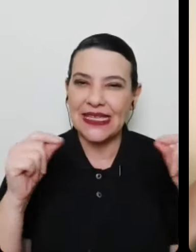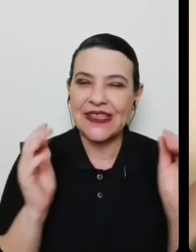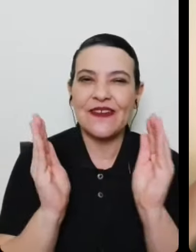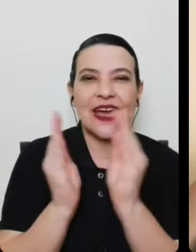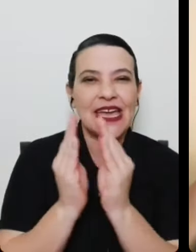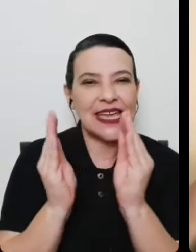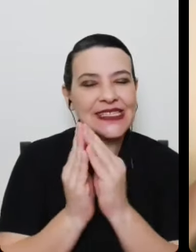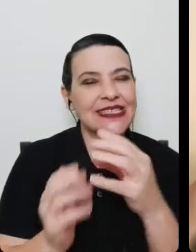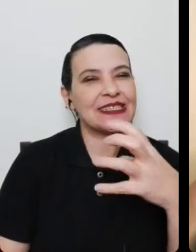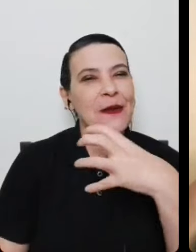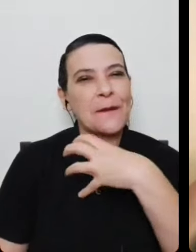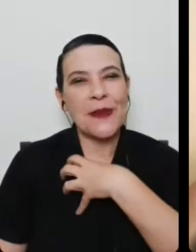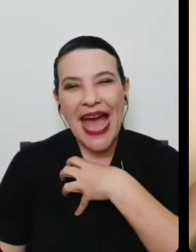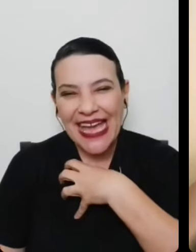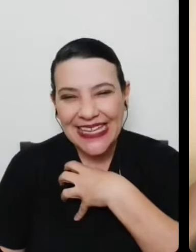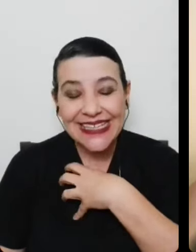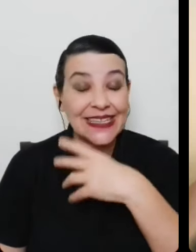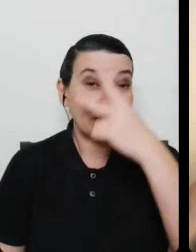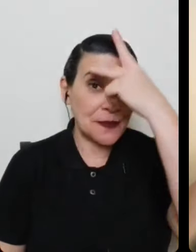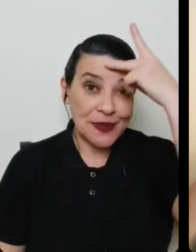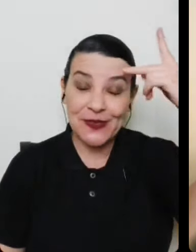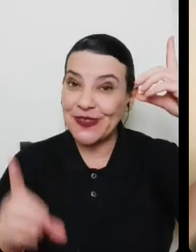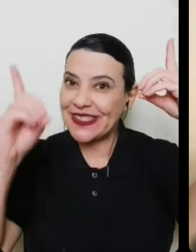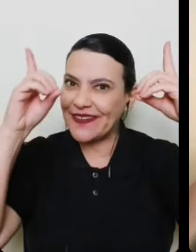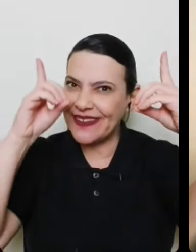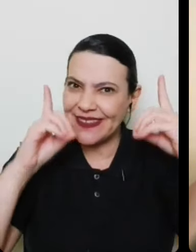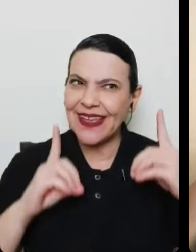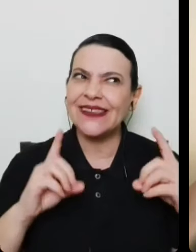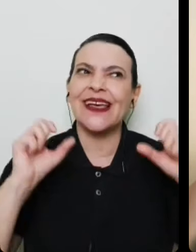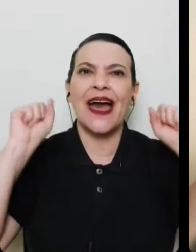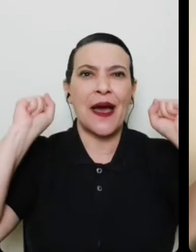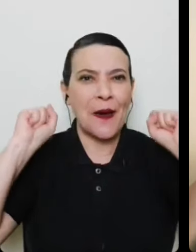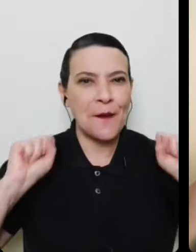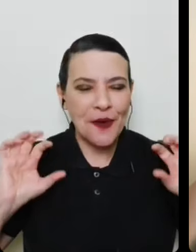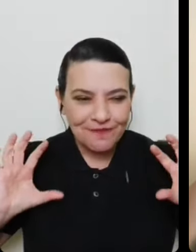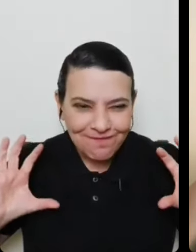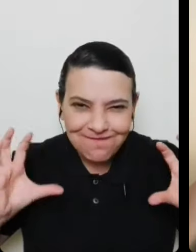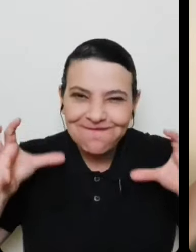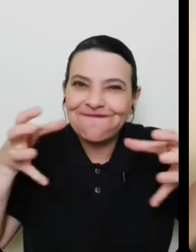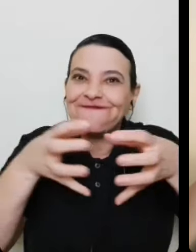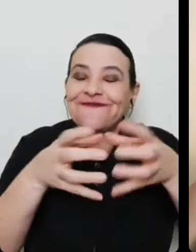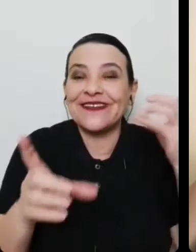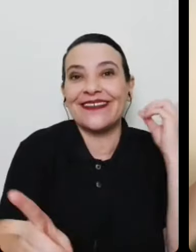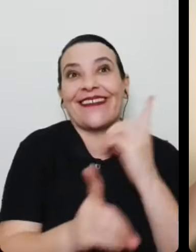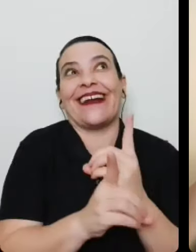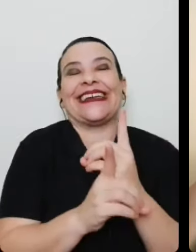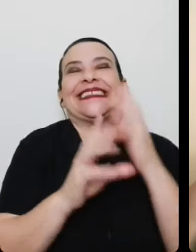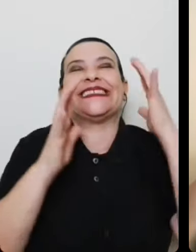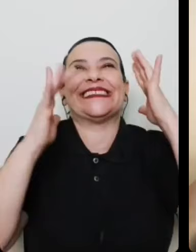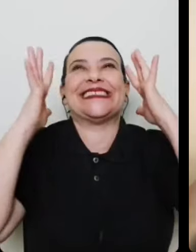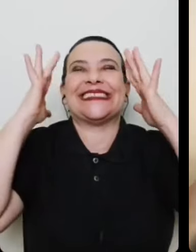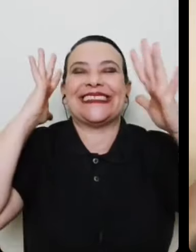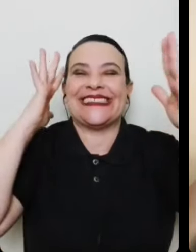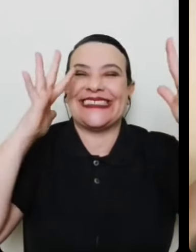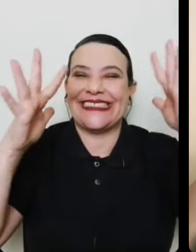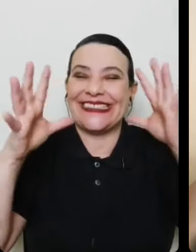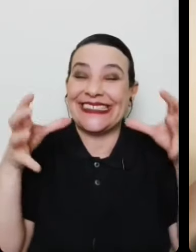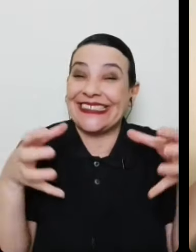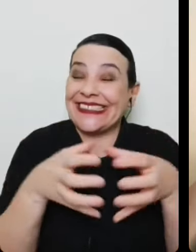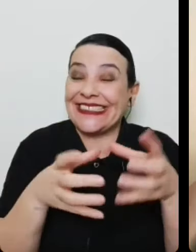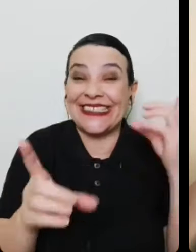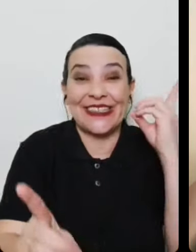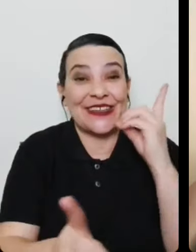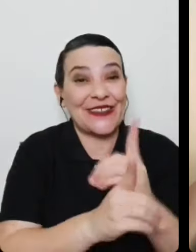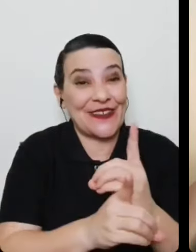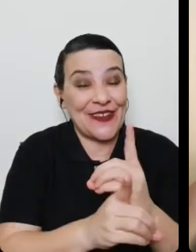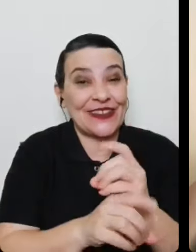na Bahia, pessoas com deficiência e que a gente um dia possa fazer um encontro, olha eu viajando aqui na maionese, um encontro de educadores